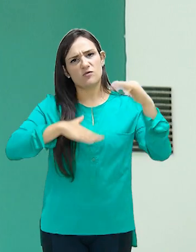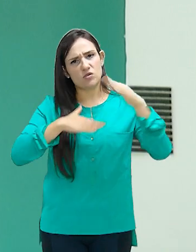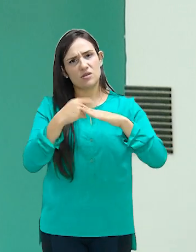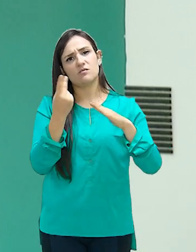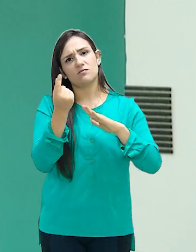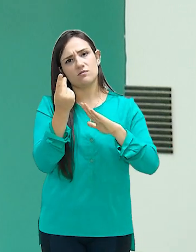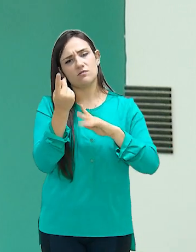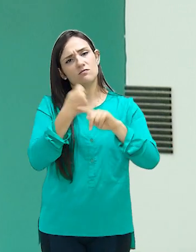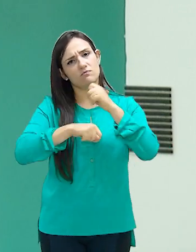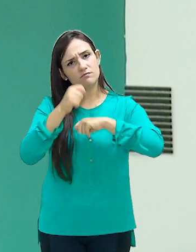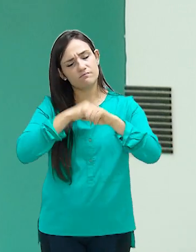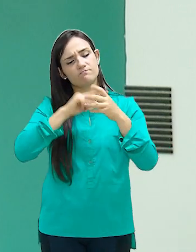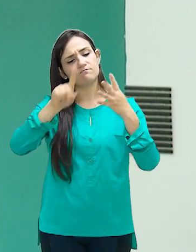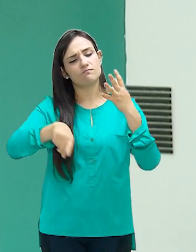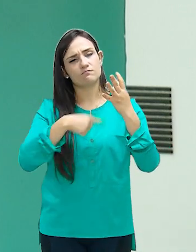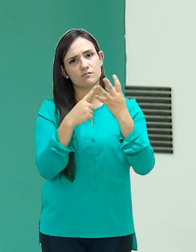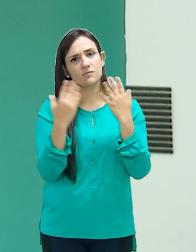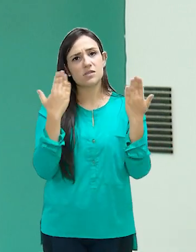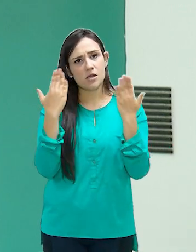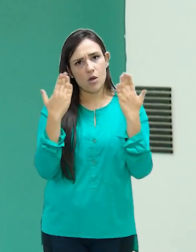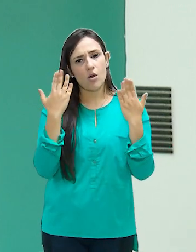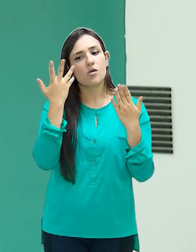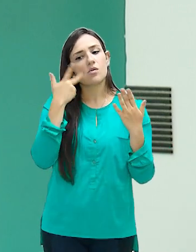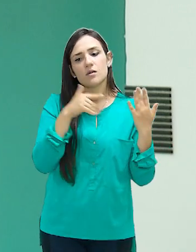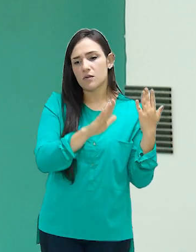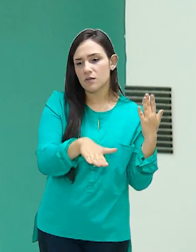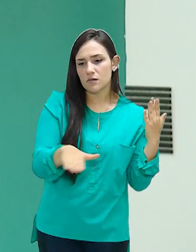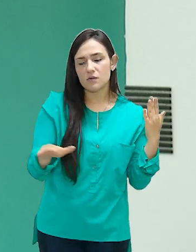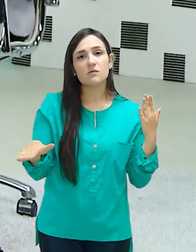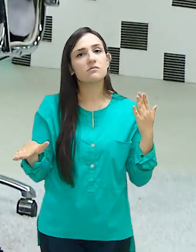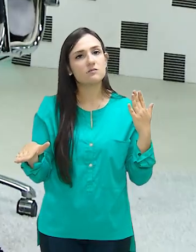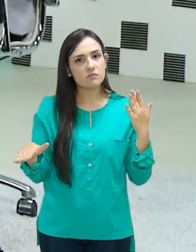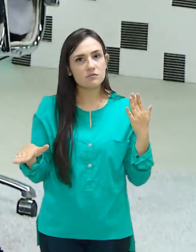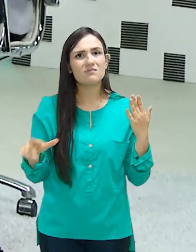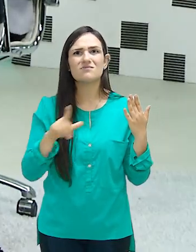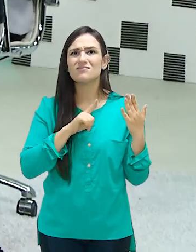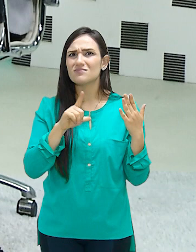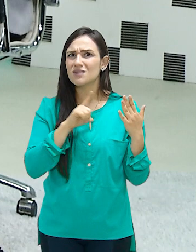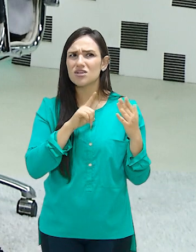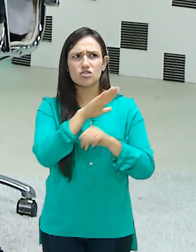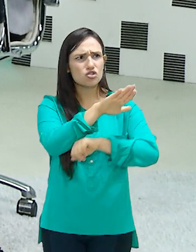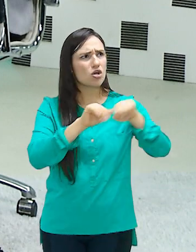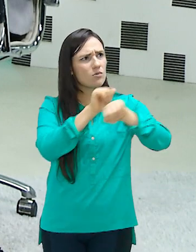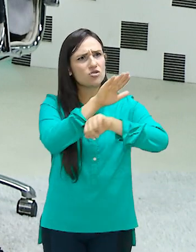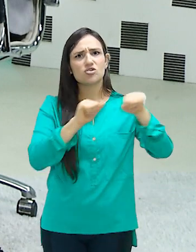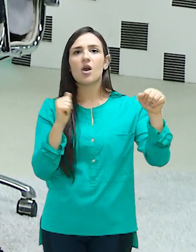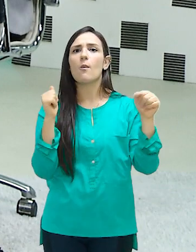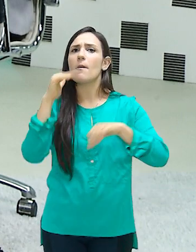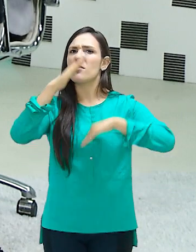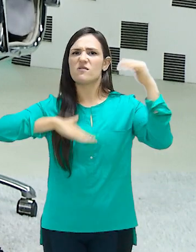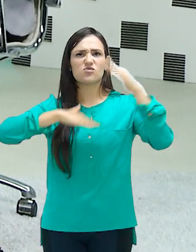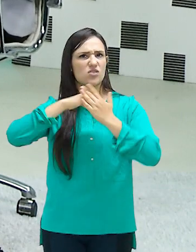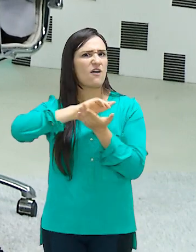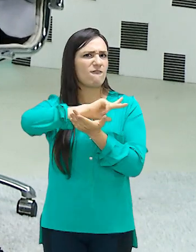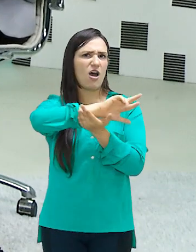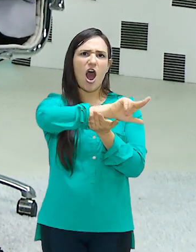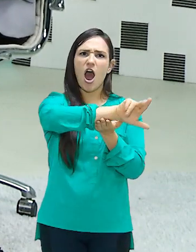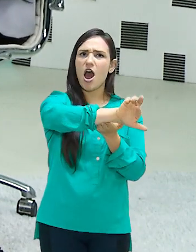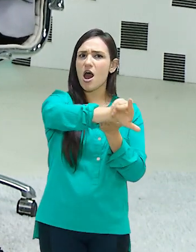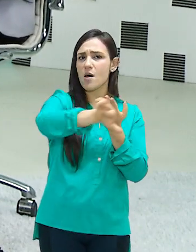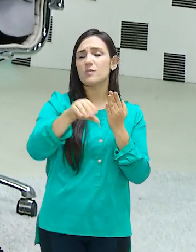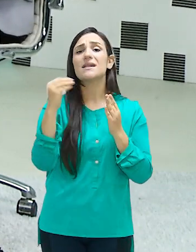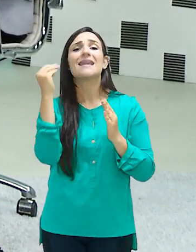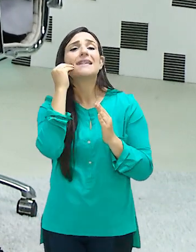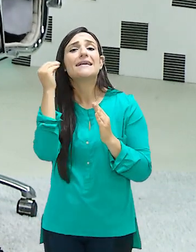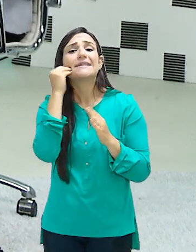traz um psicólogo infantil para ouvir, para ajudar. A base disso, então, é o diálogo. Se não diálogo, tiver o diálogo,